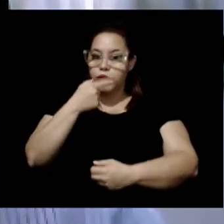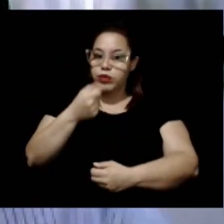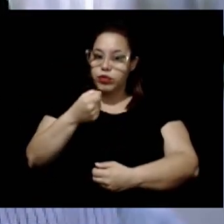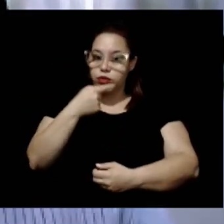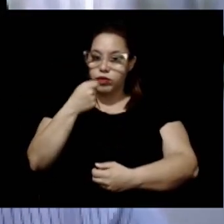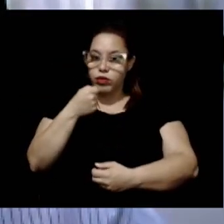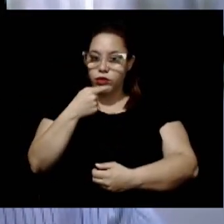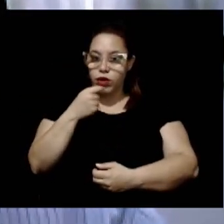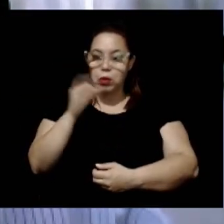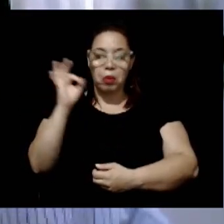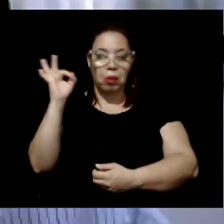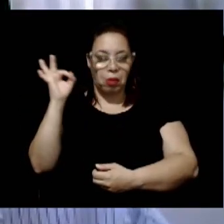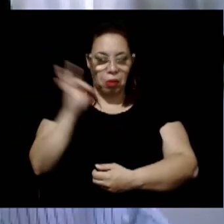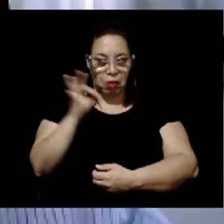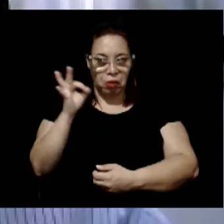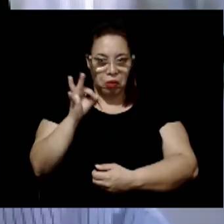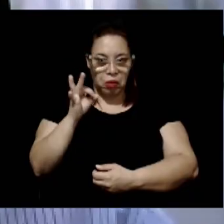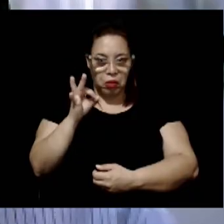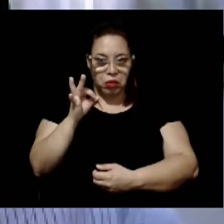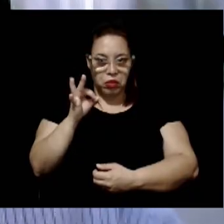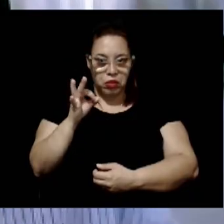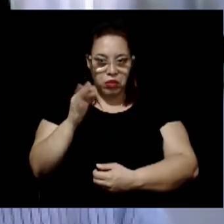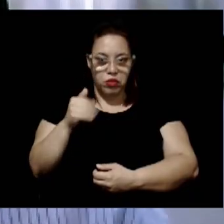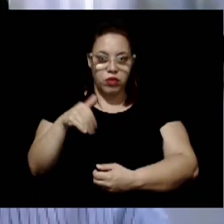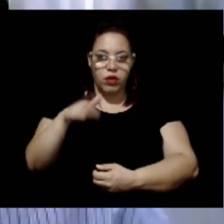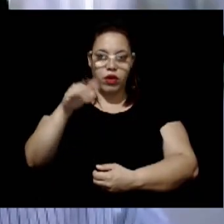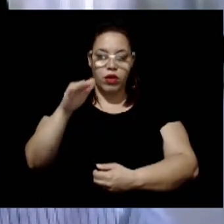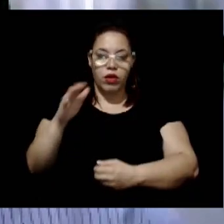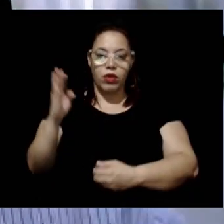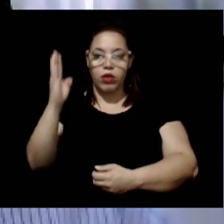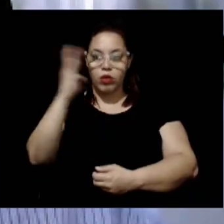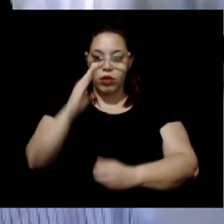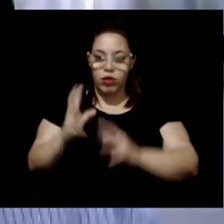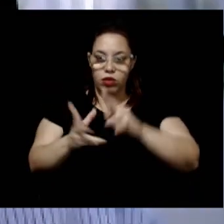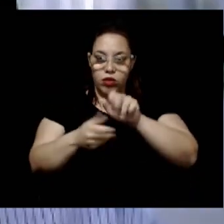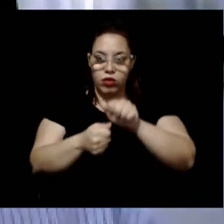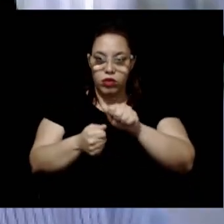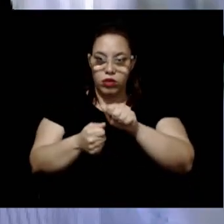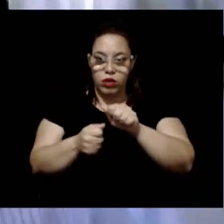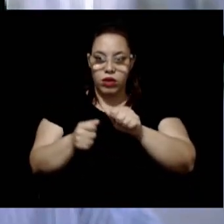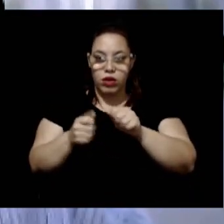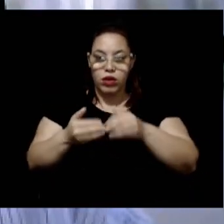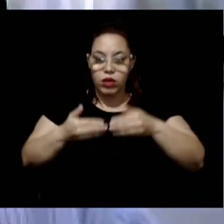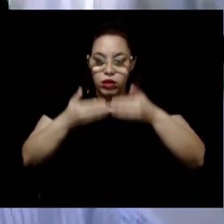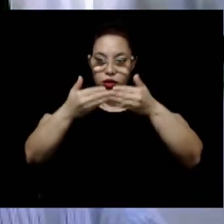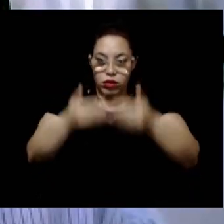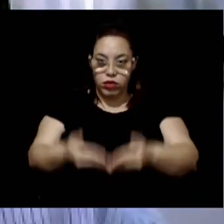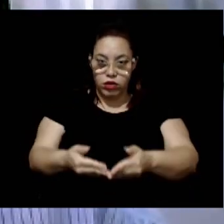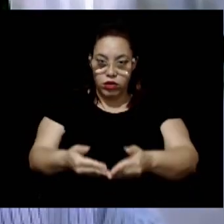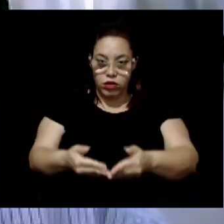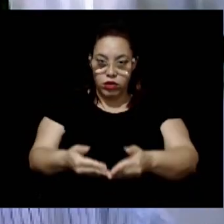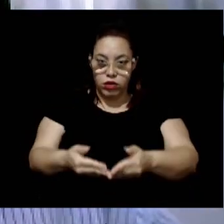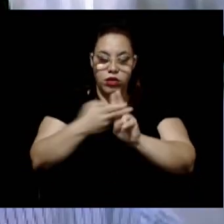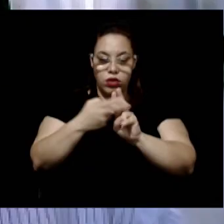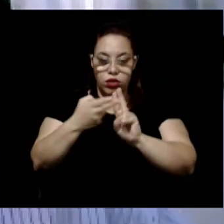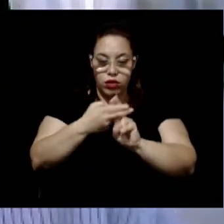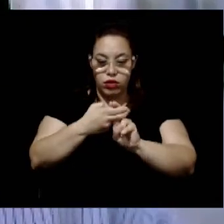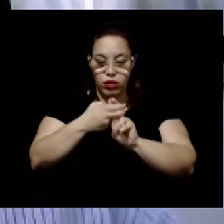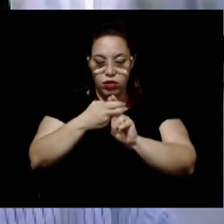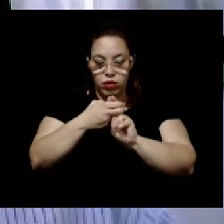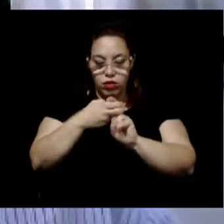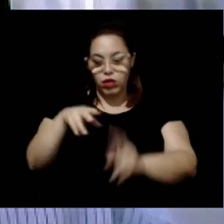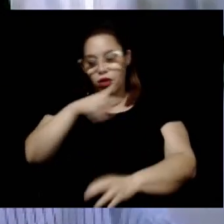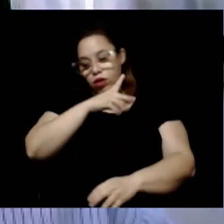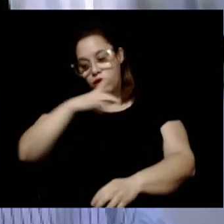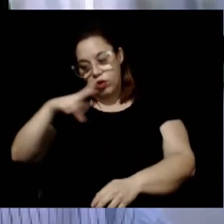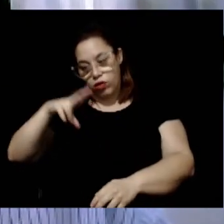de ponta iguaizinhos do resto do mundo, né? E que são disponíveis tanto no serviço público como no serviço privado. O pulo